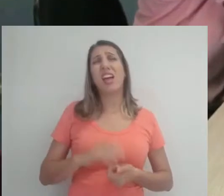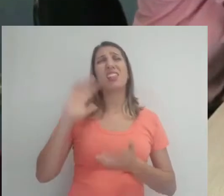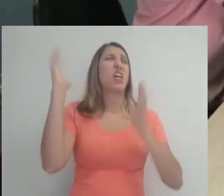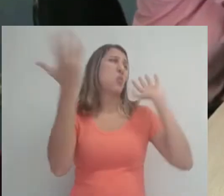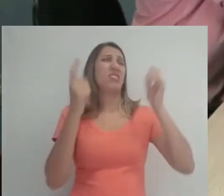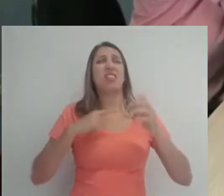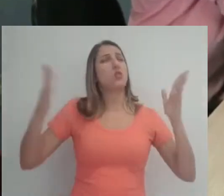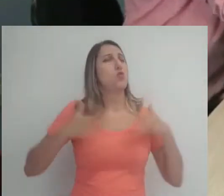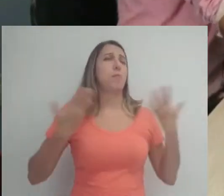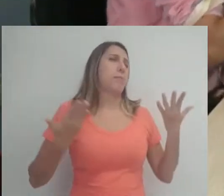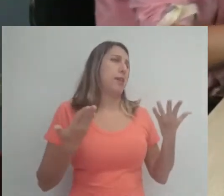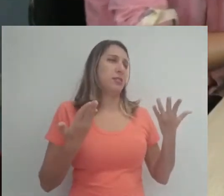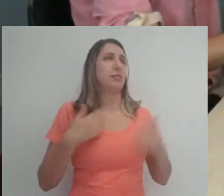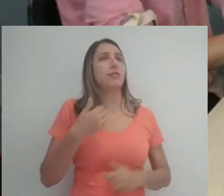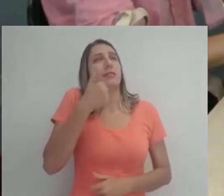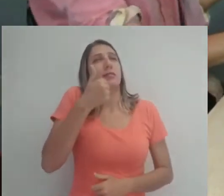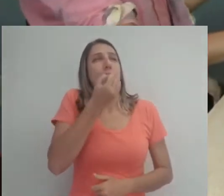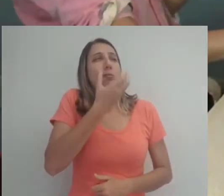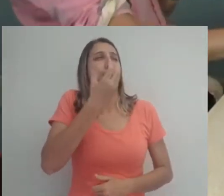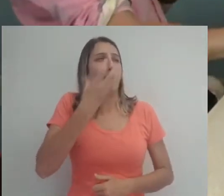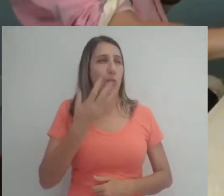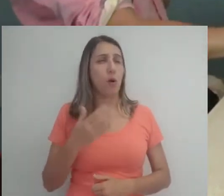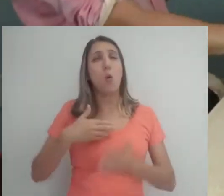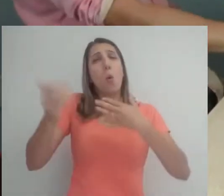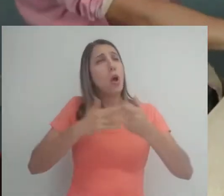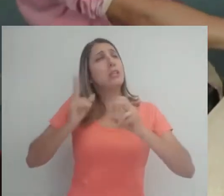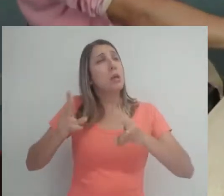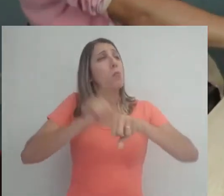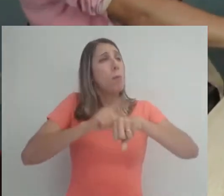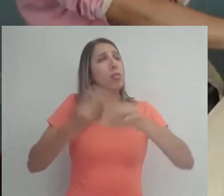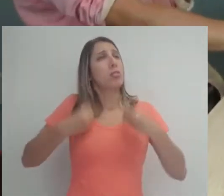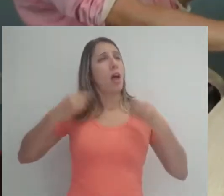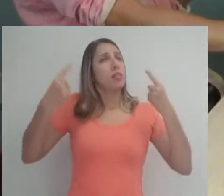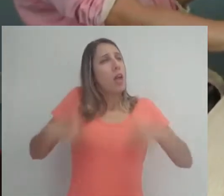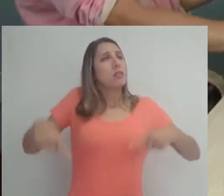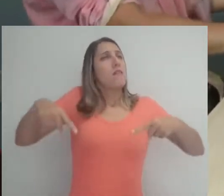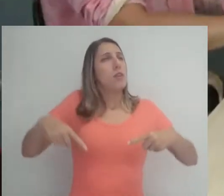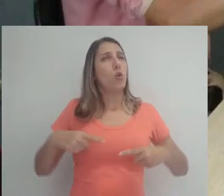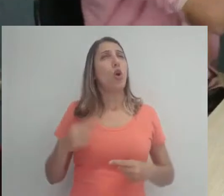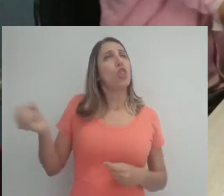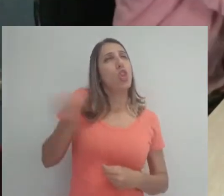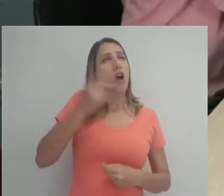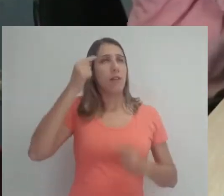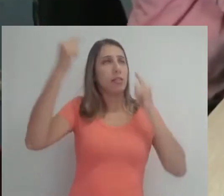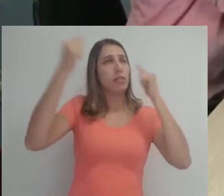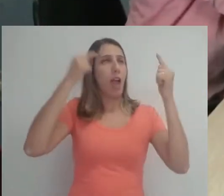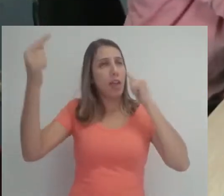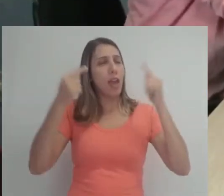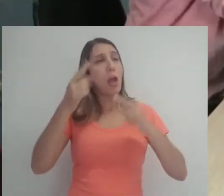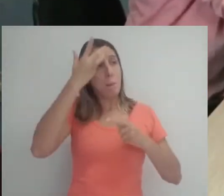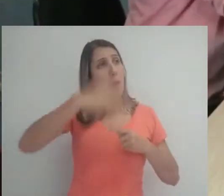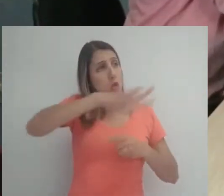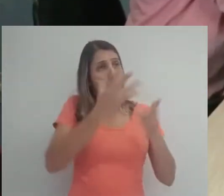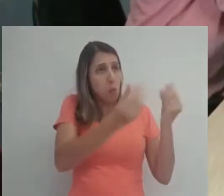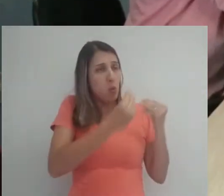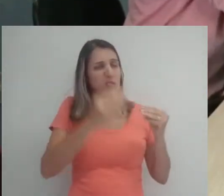de surpresas. Ainda bem. A todo momento ela nos desafia, exigindo novas ideias. A reação de muitos foi